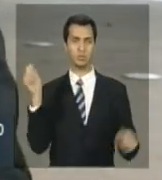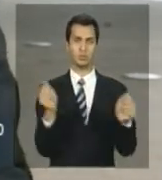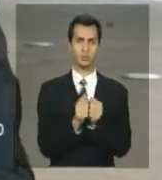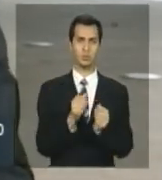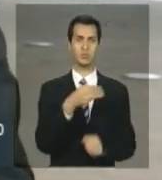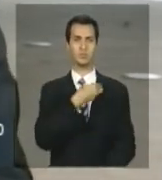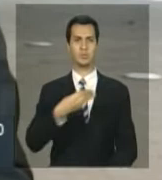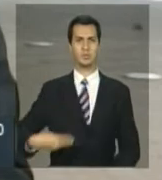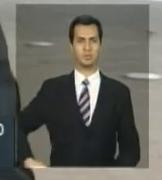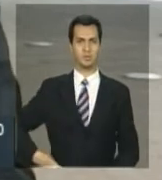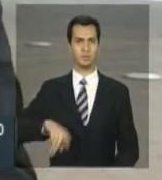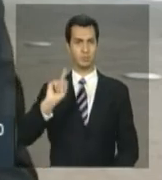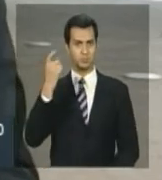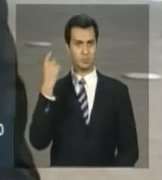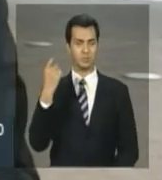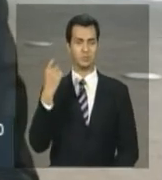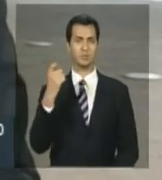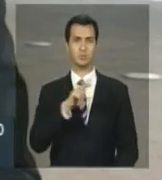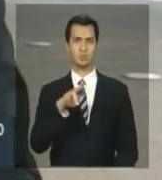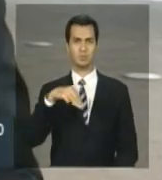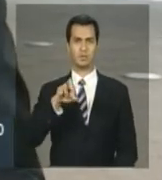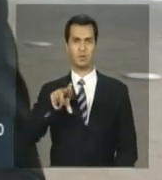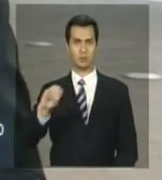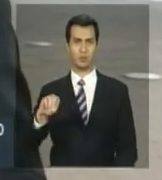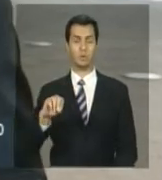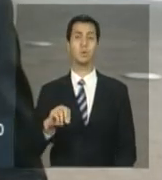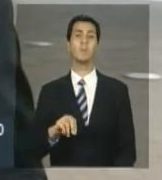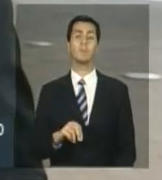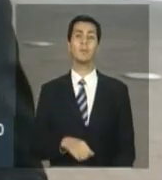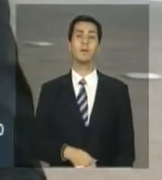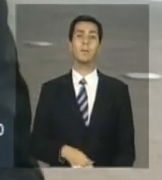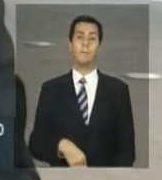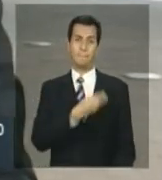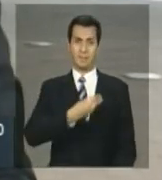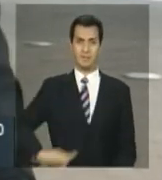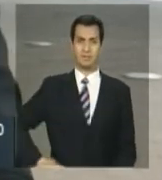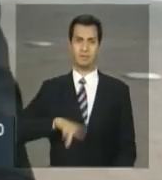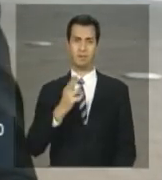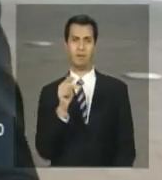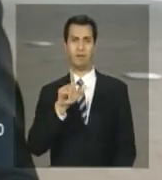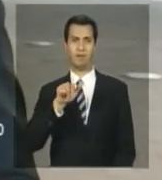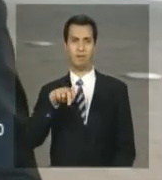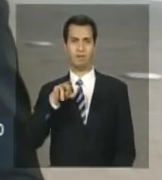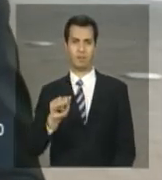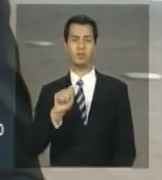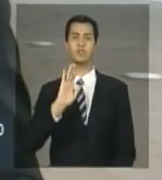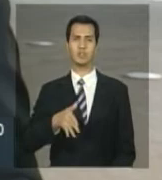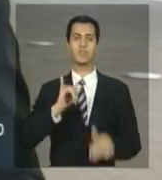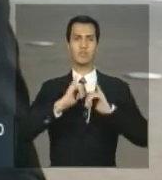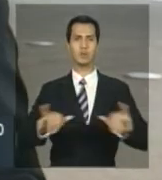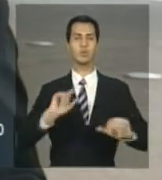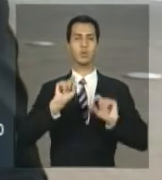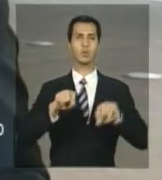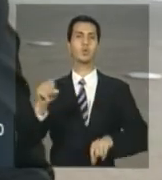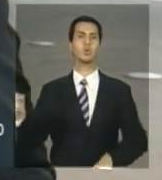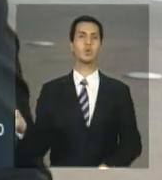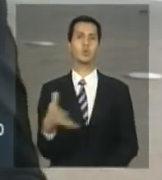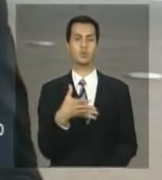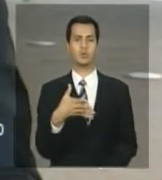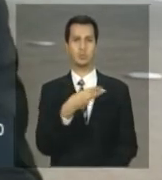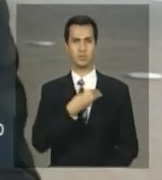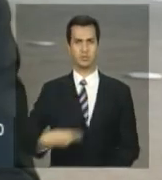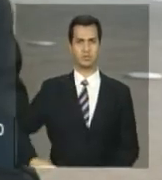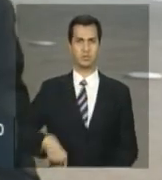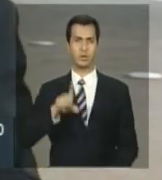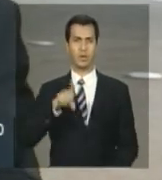ex-ministro. Helena Chagas já confirmou o nome do novo ministro das Cidades, que será o deputado